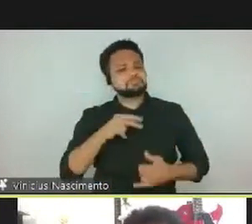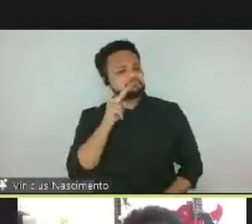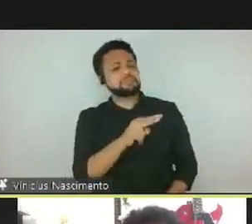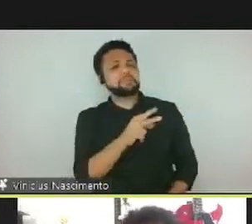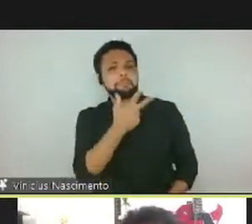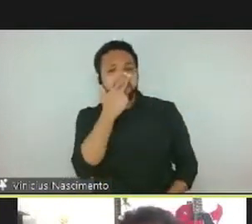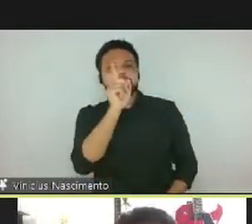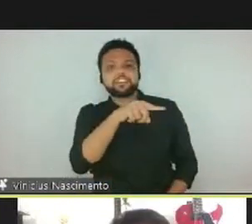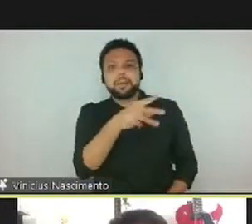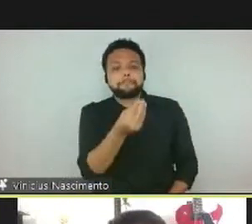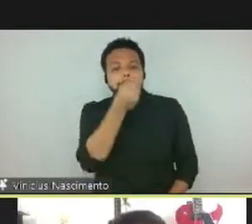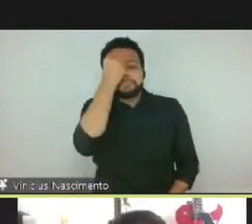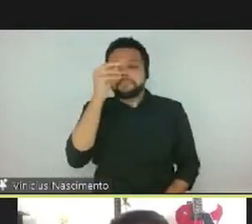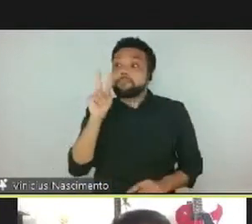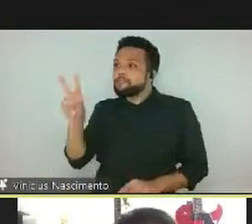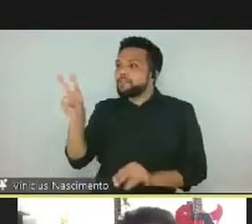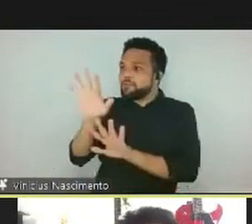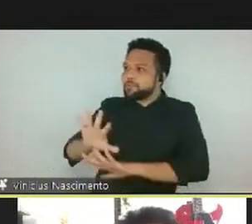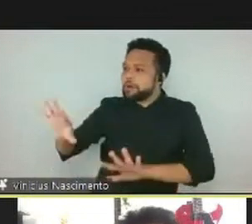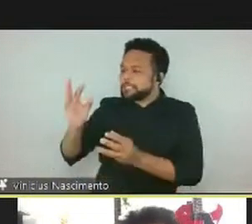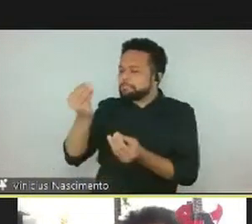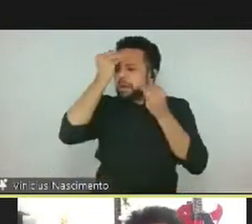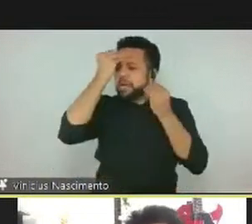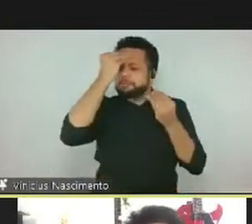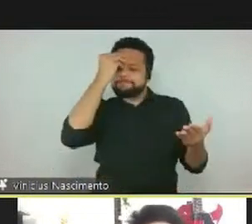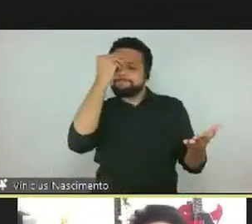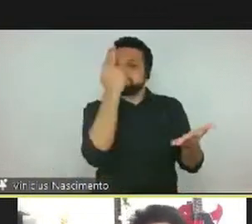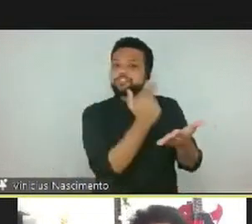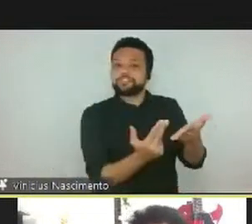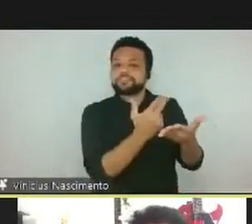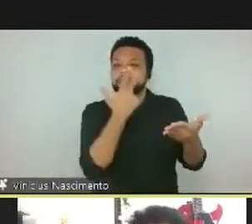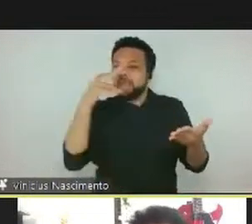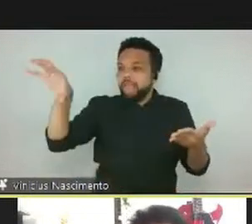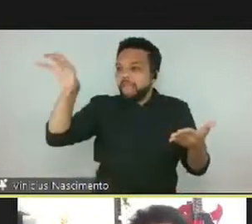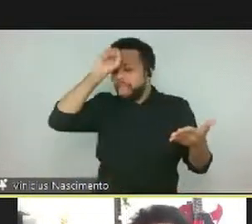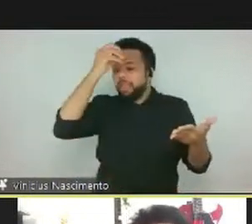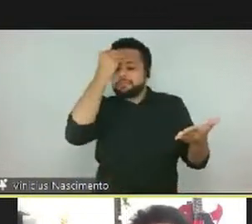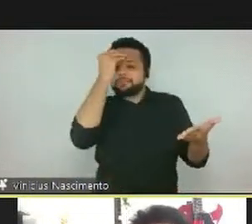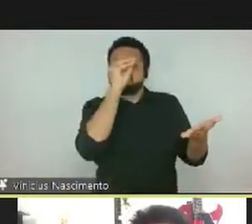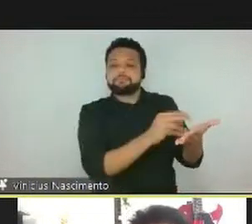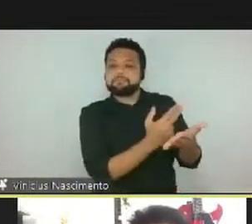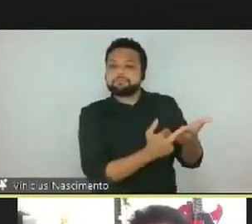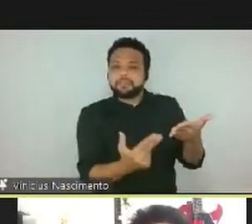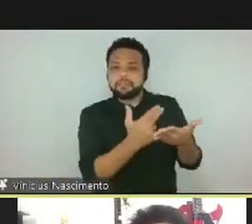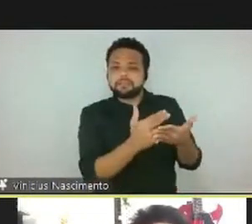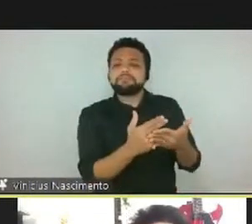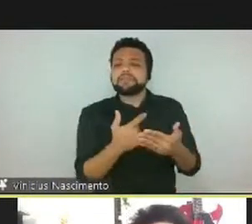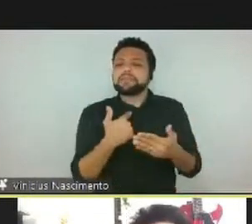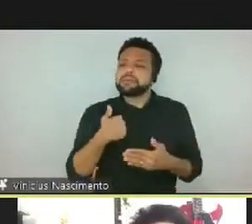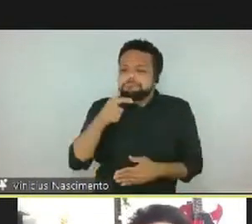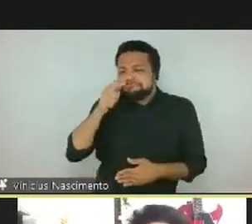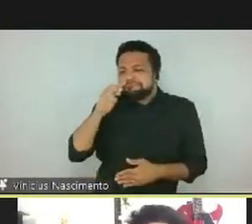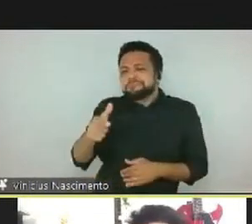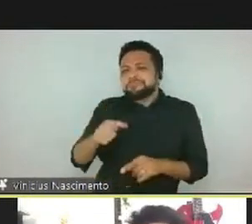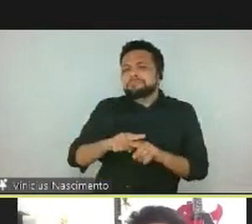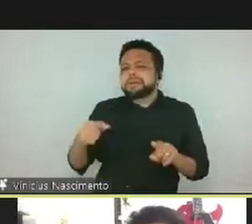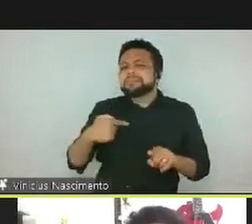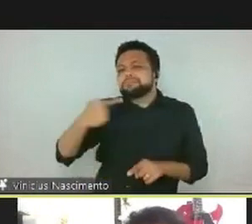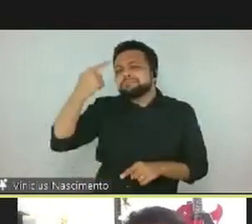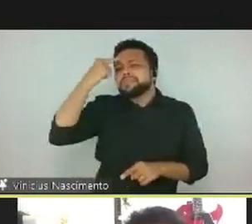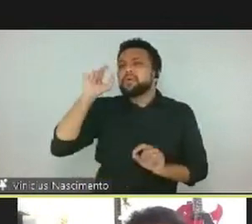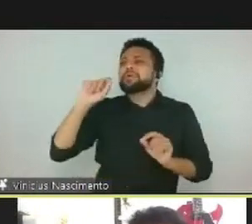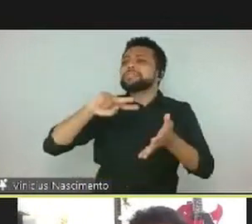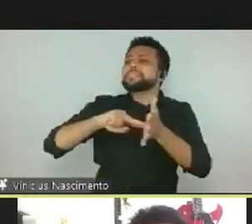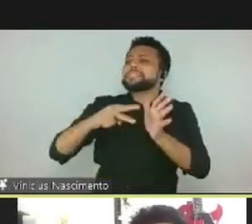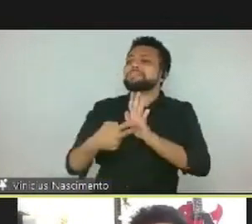E eu sempre me perguntei, mas que memória é essa? Do que a gente está falando? Que desenho? Como é que se constrói